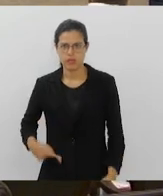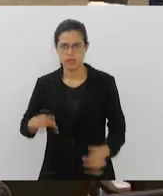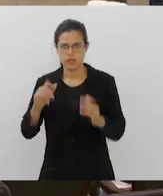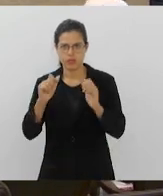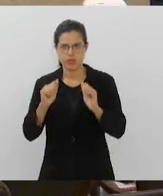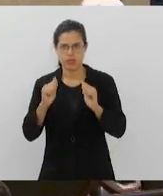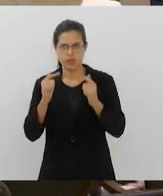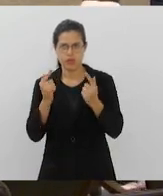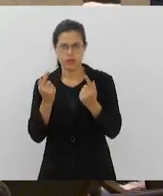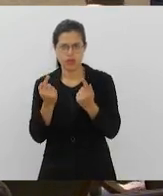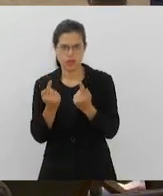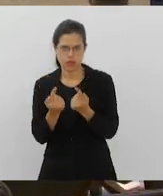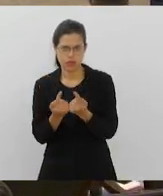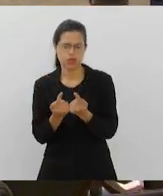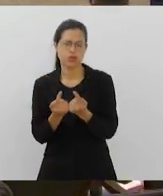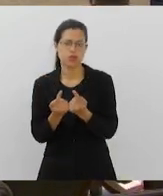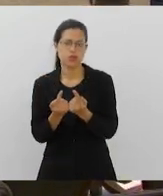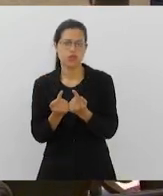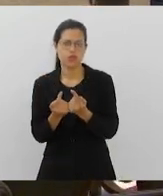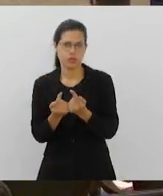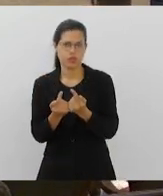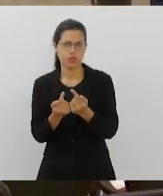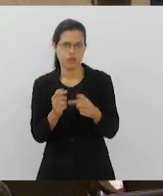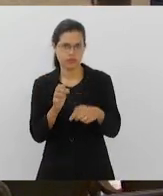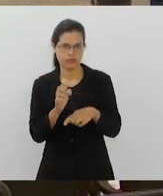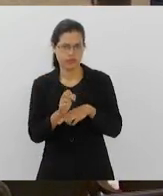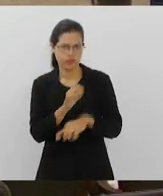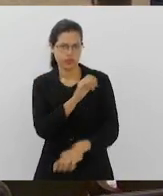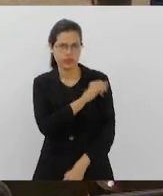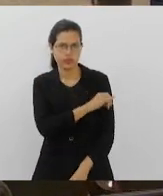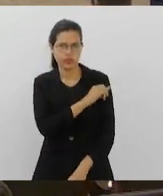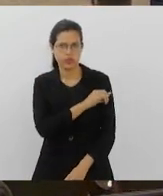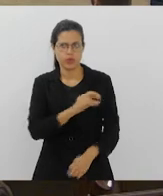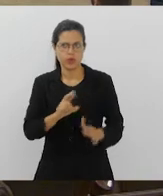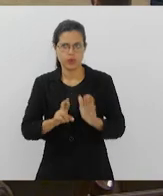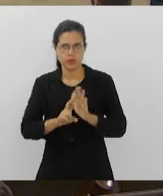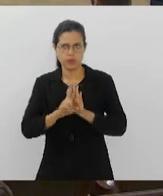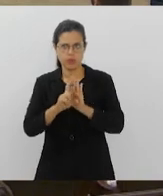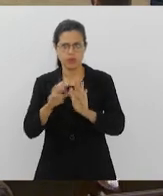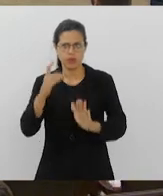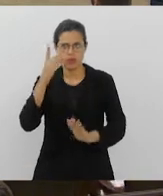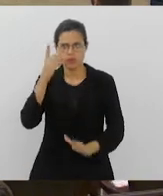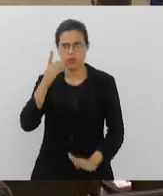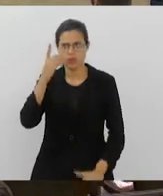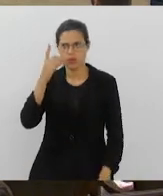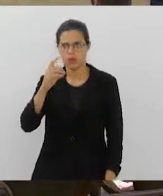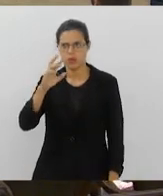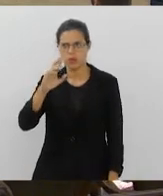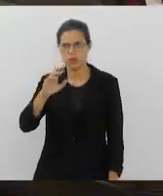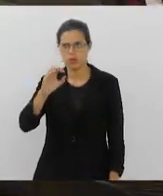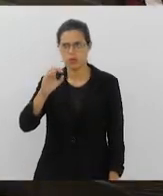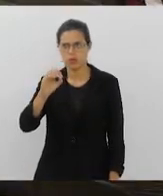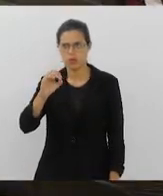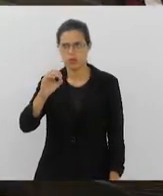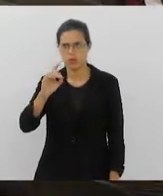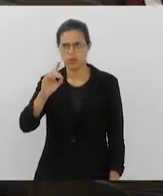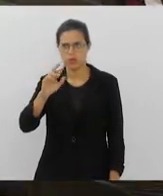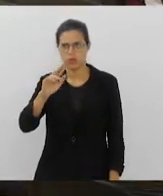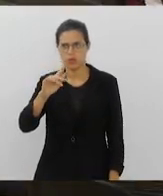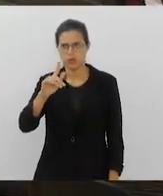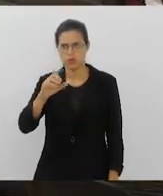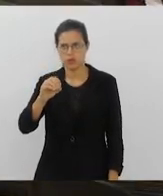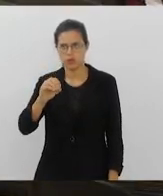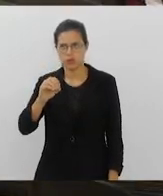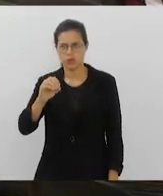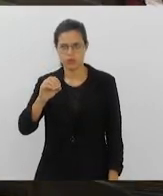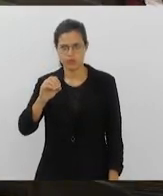Estado do Rio de Janeiro, representado pelo deputado estadual Rodrigo Amorim. Aqui, ó. Levar pro